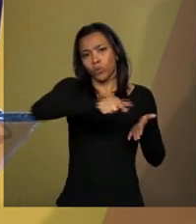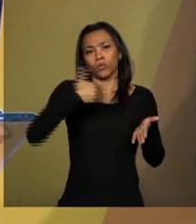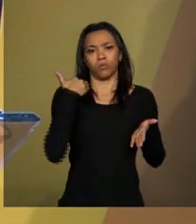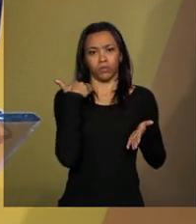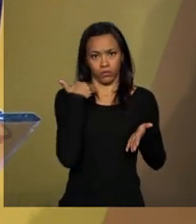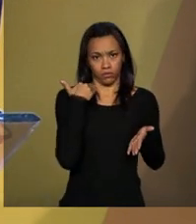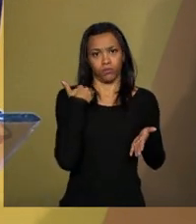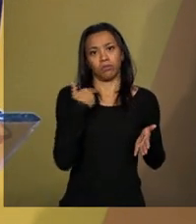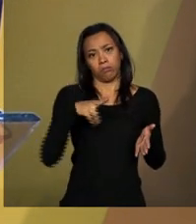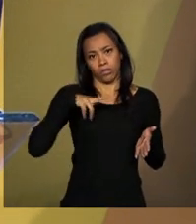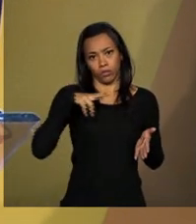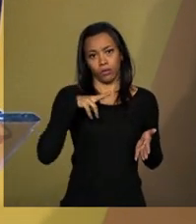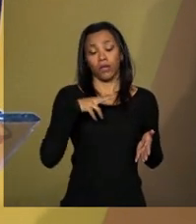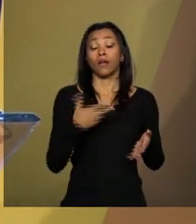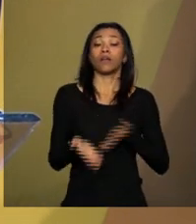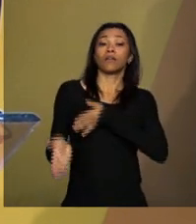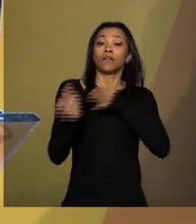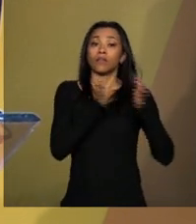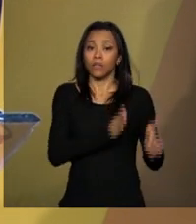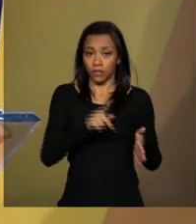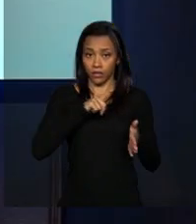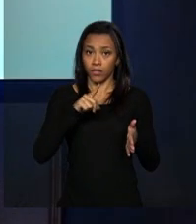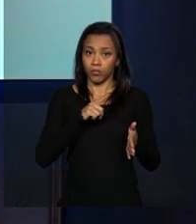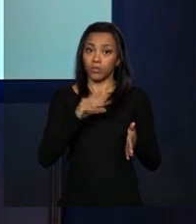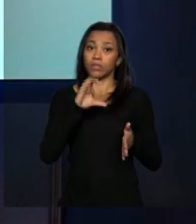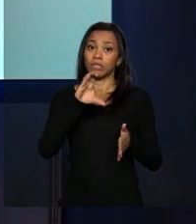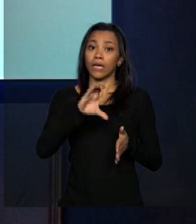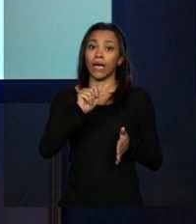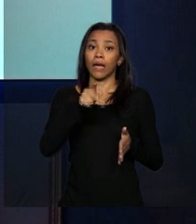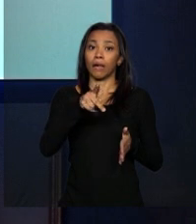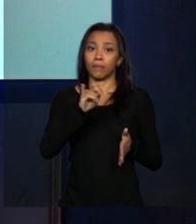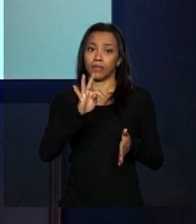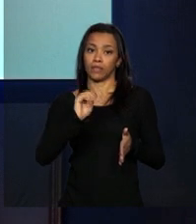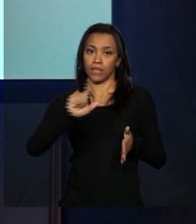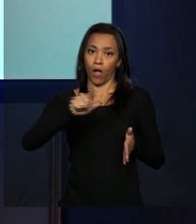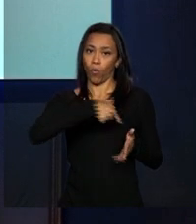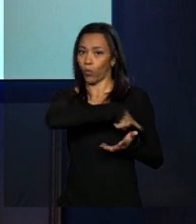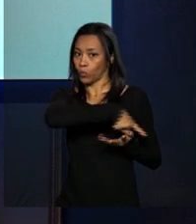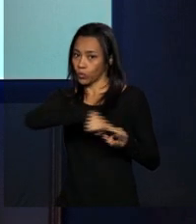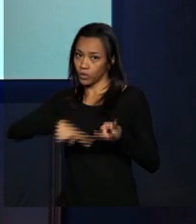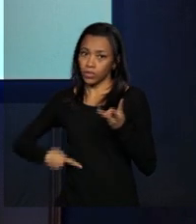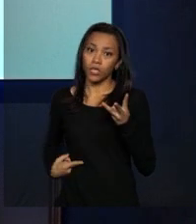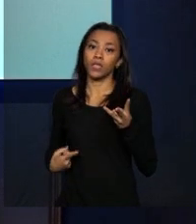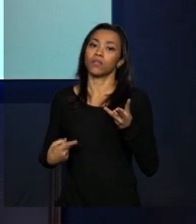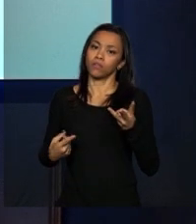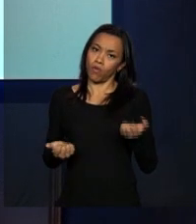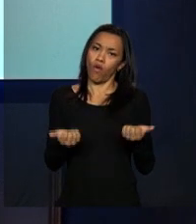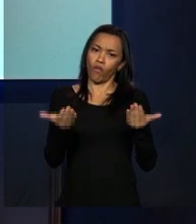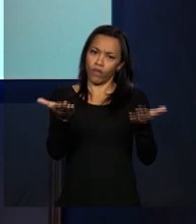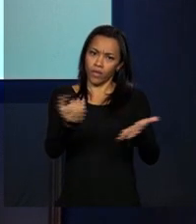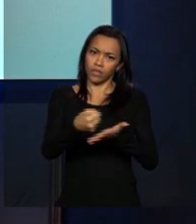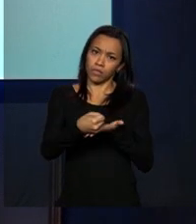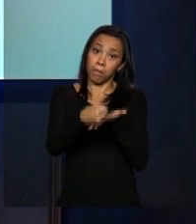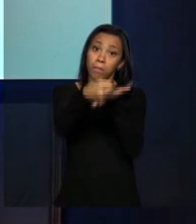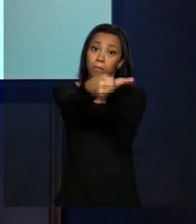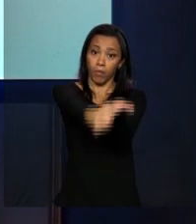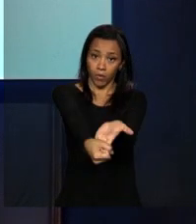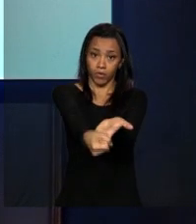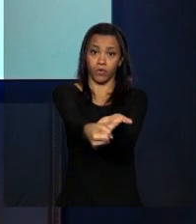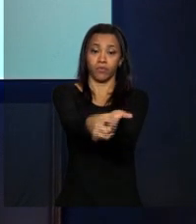loans e o mercado capital os três juntos oferecendo esse apoio a longo prazo para a